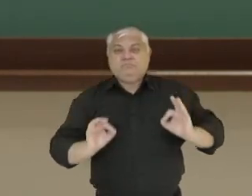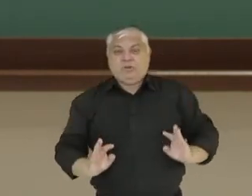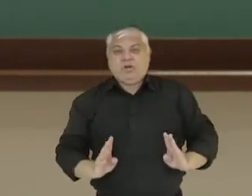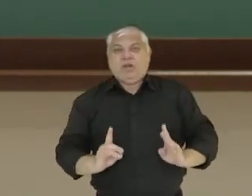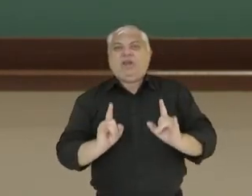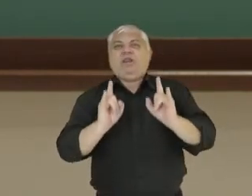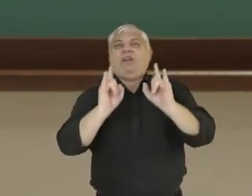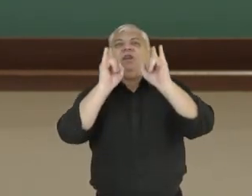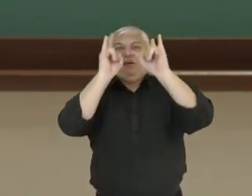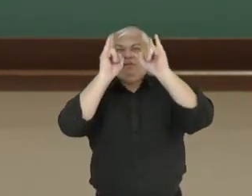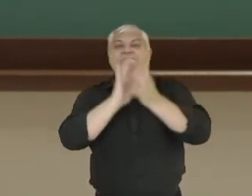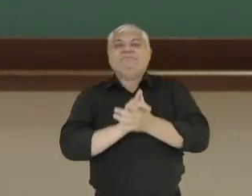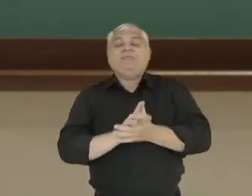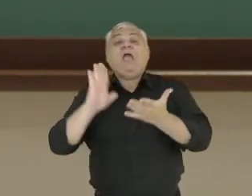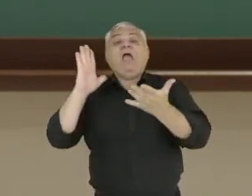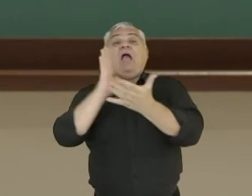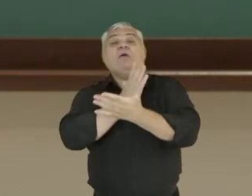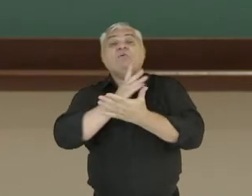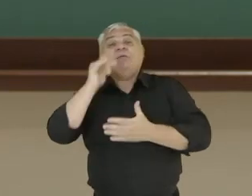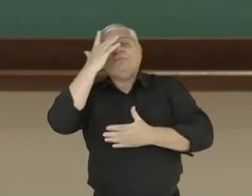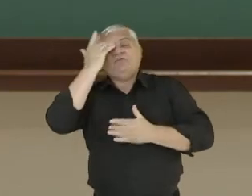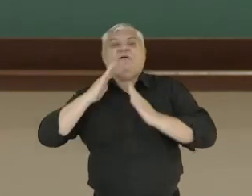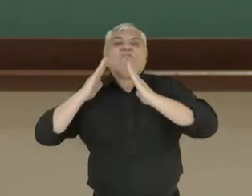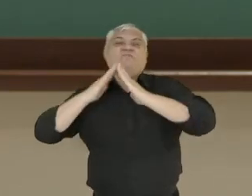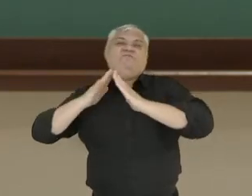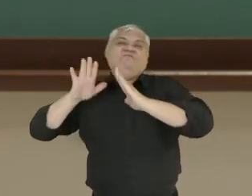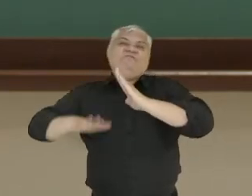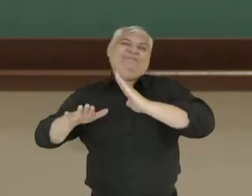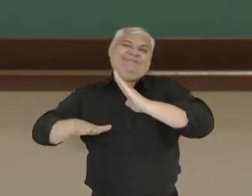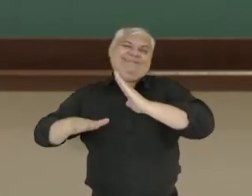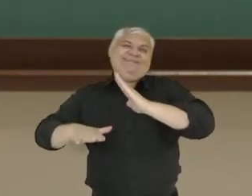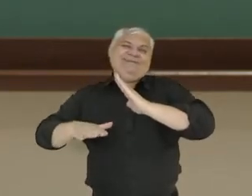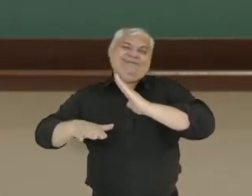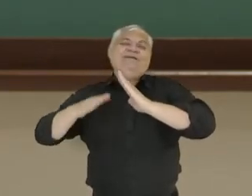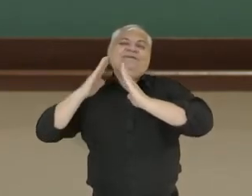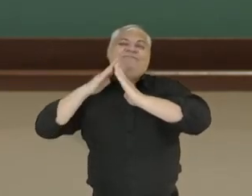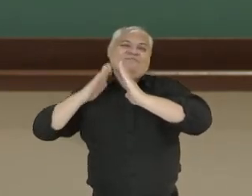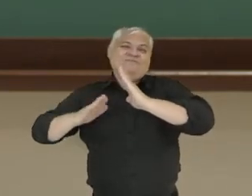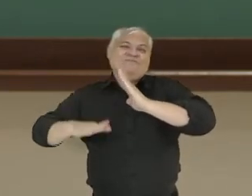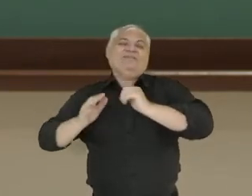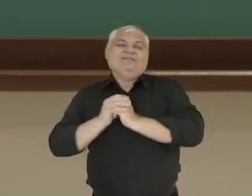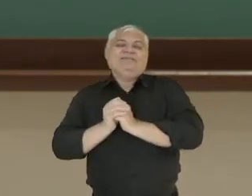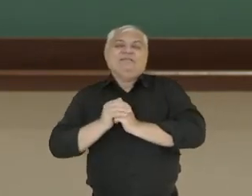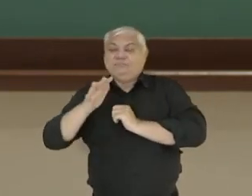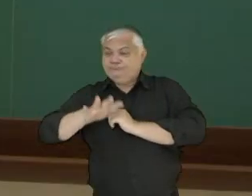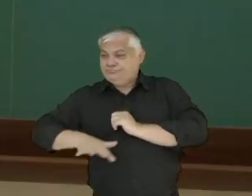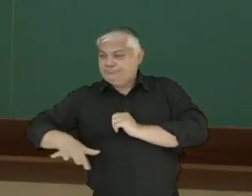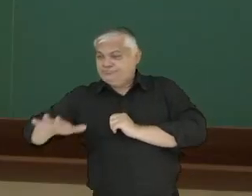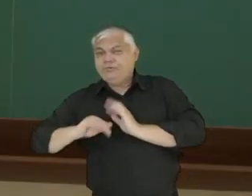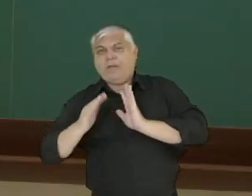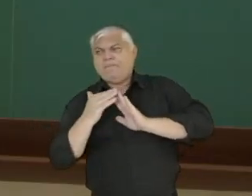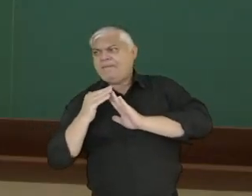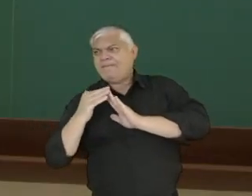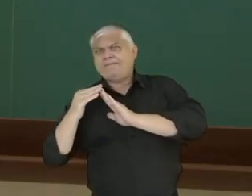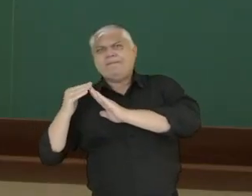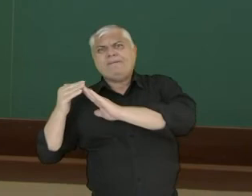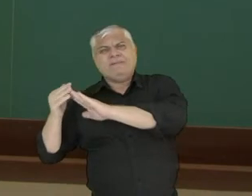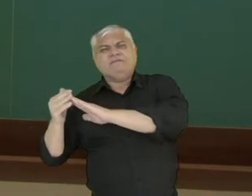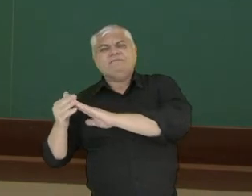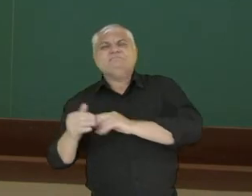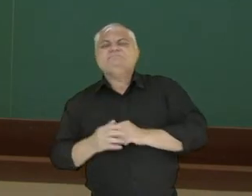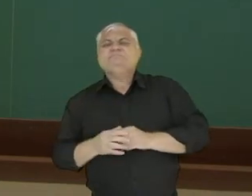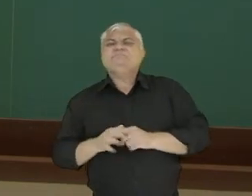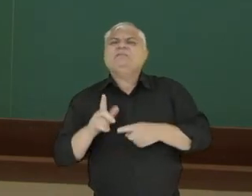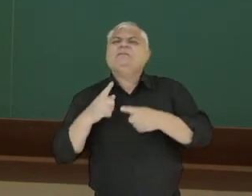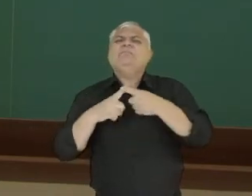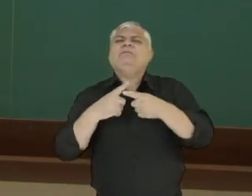se estabelecendo no entorno de Brasília, dando origem assim a cidades satélite. Por que eu estou falando tudo isso